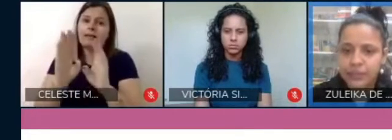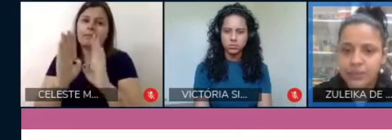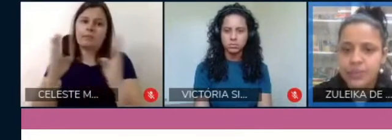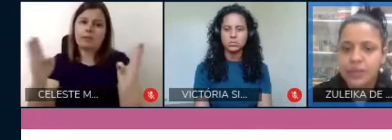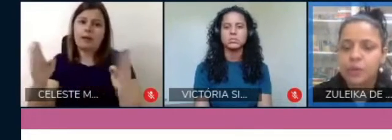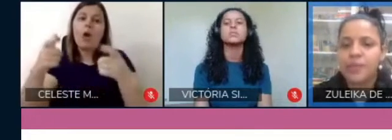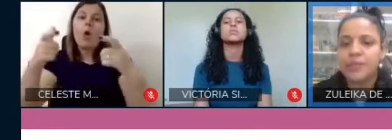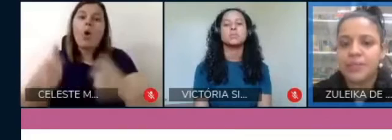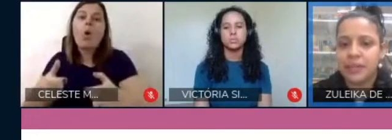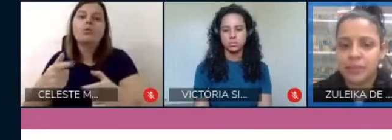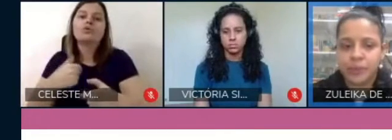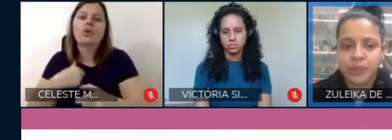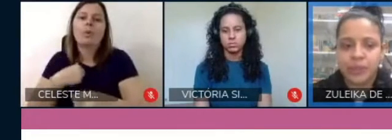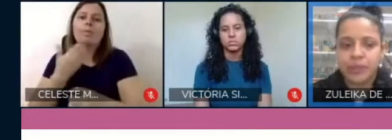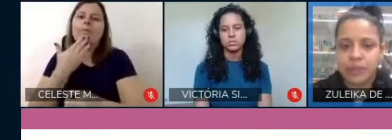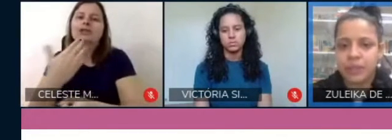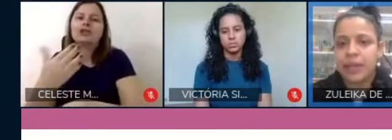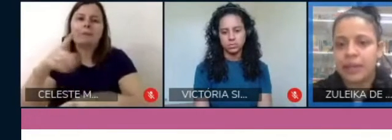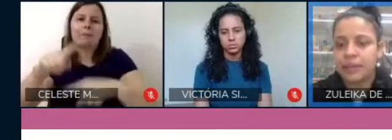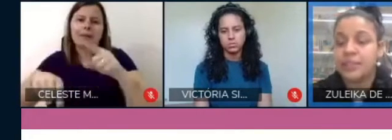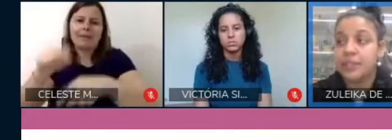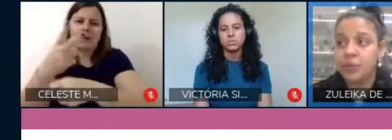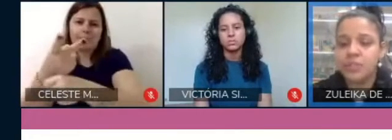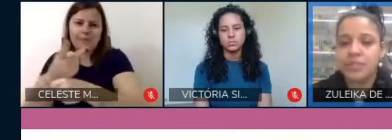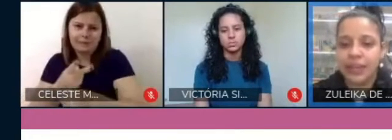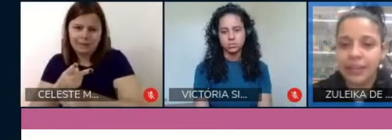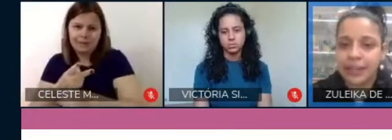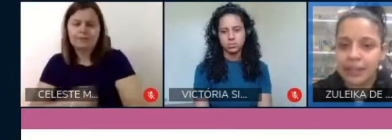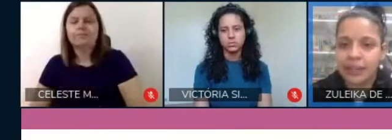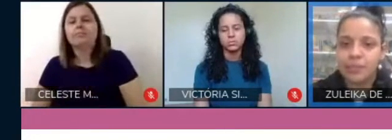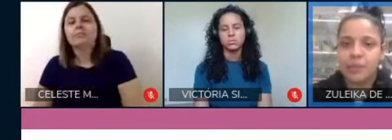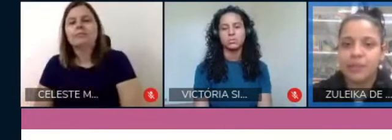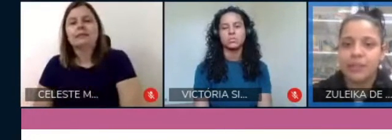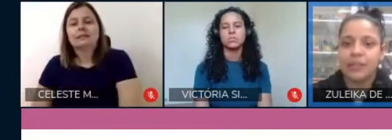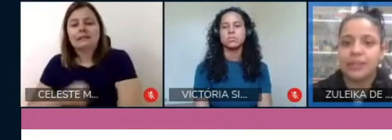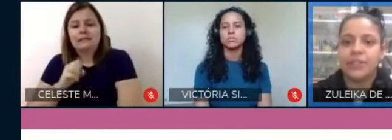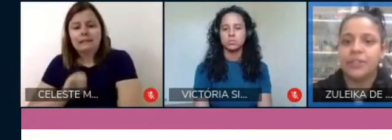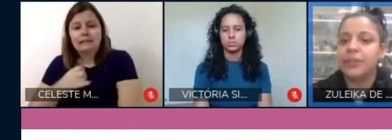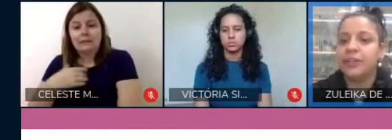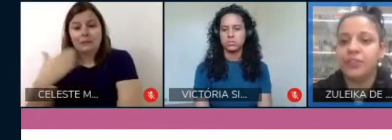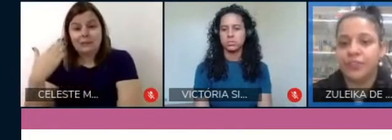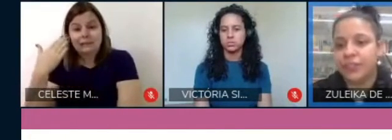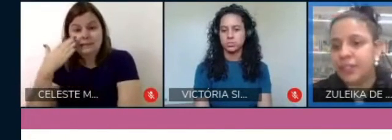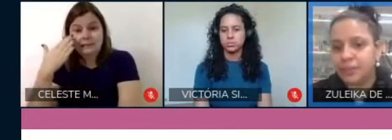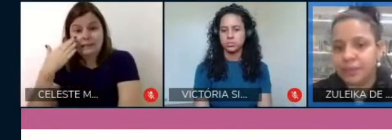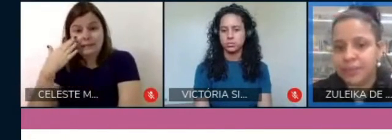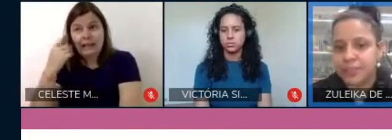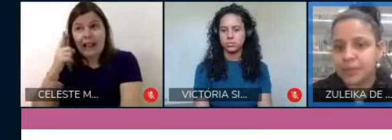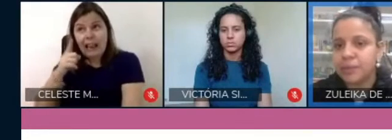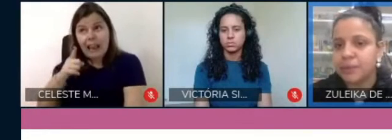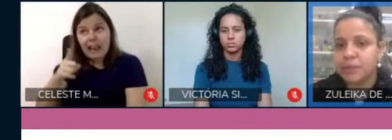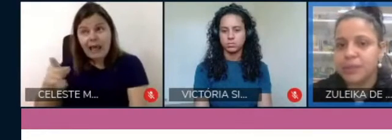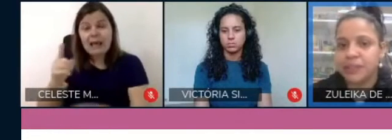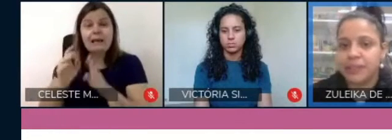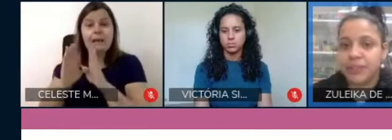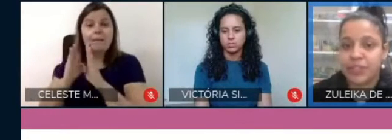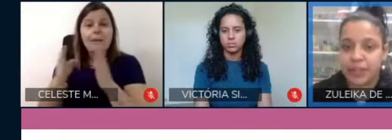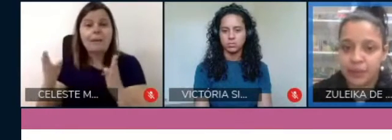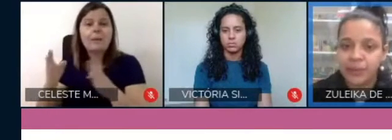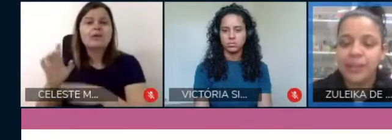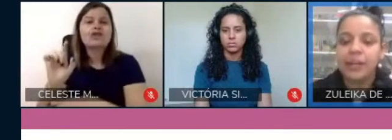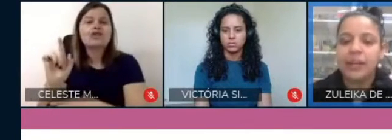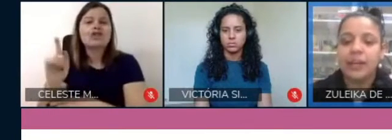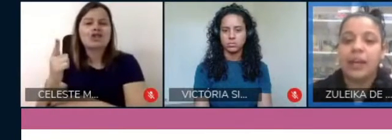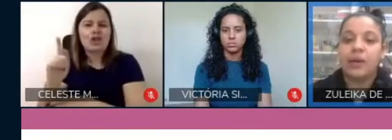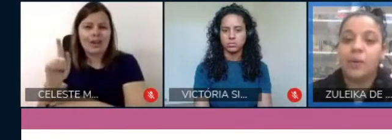gerado. Então, se eu percebo se eu sei que é na biblioteca da geografia, por exemplo, na biblioteca